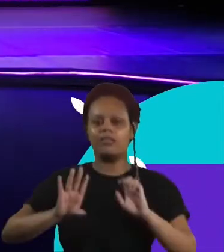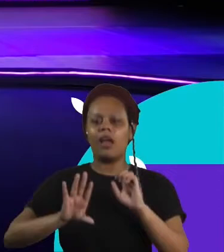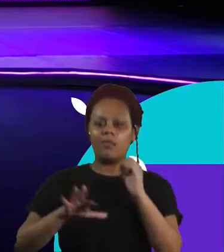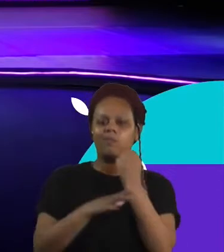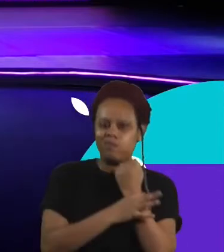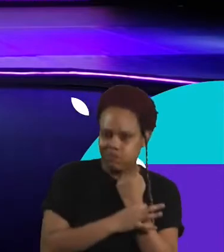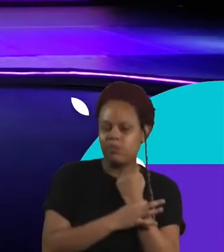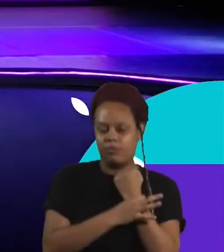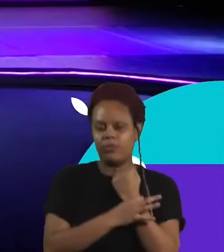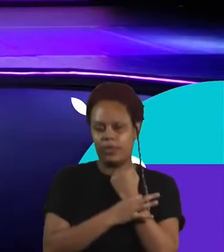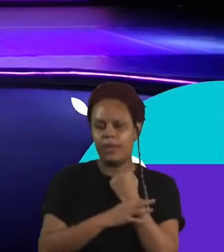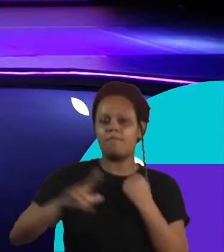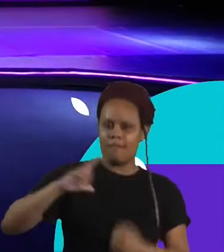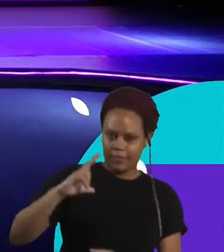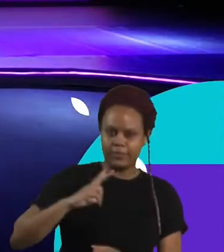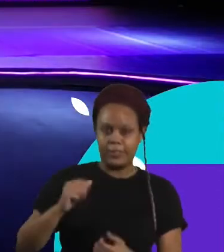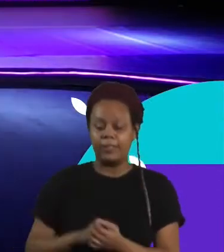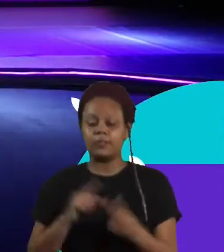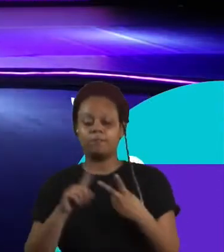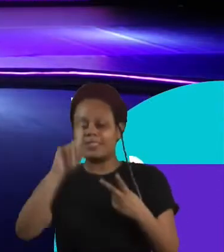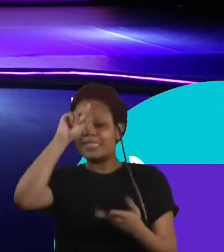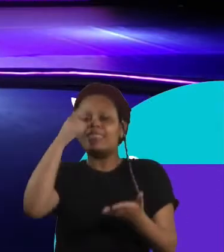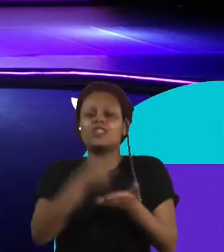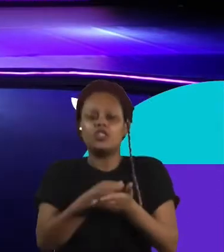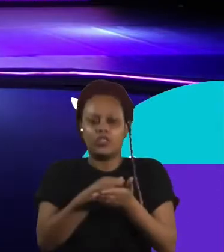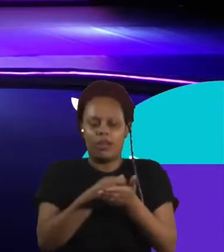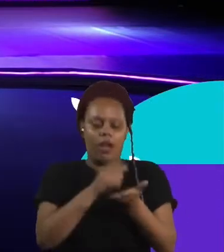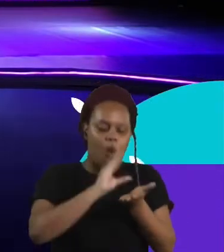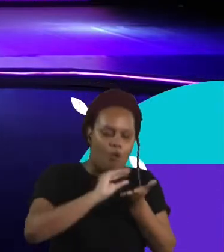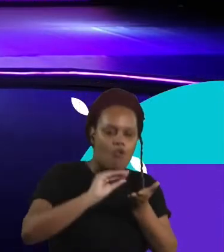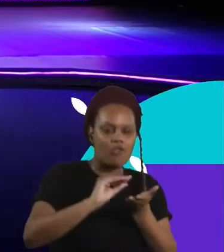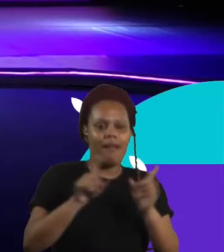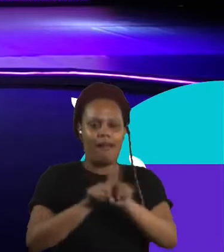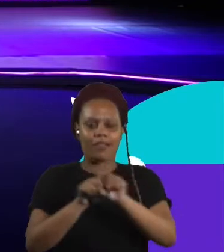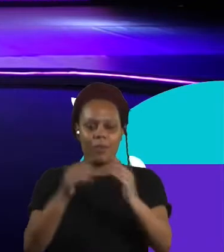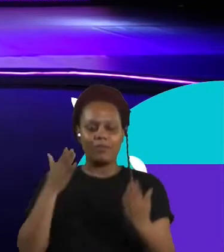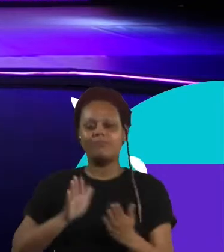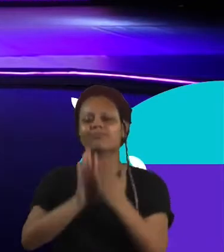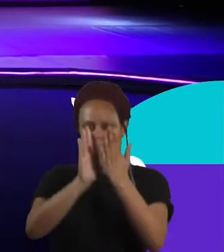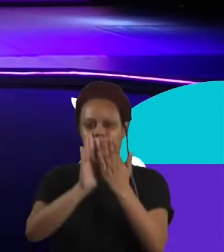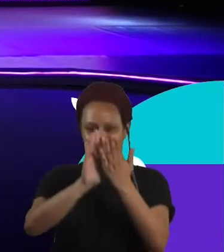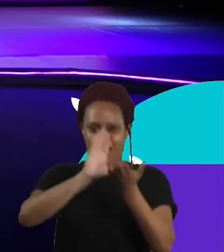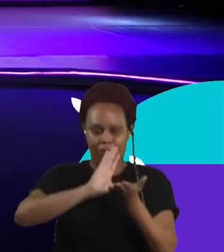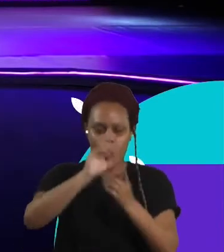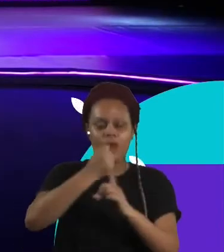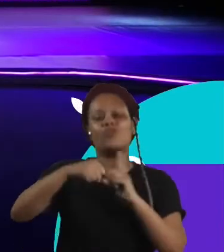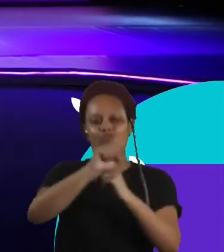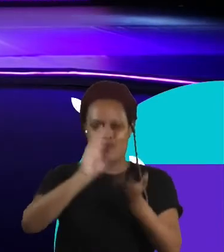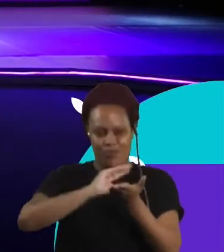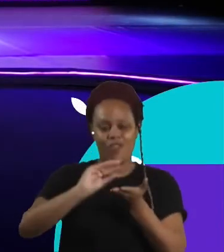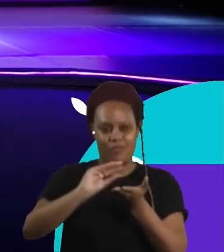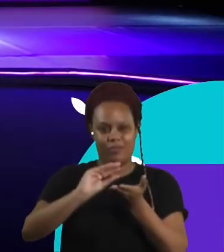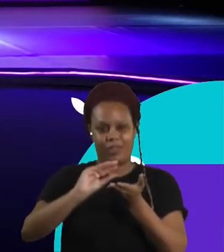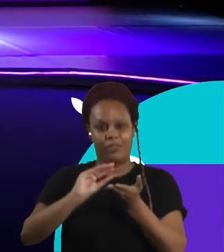segurança, tomada de decisão com dados e a impacto social com dados, que é um nosso grande papel,